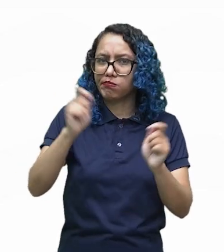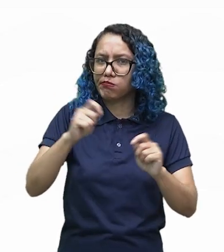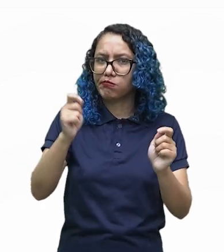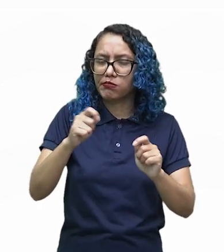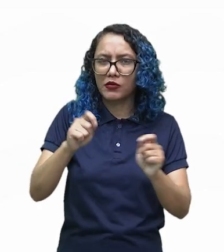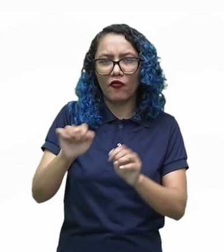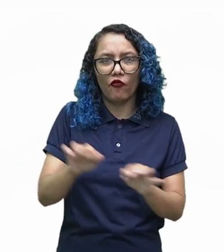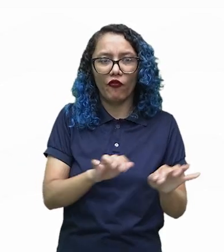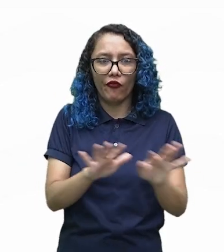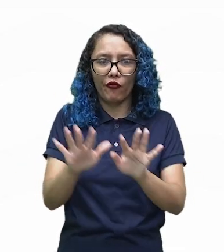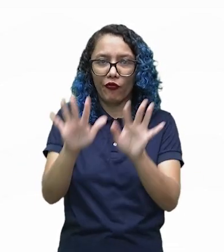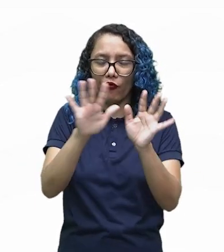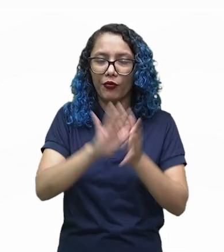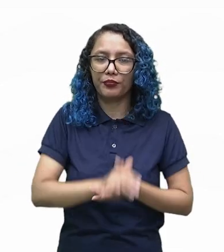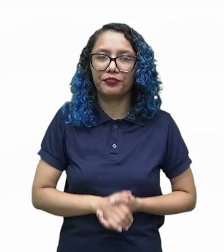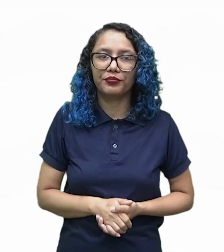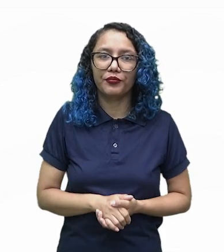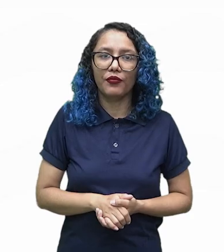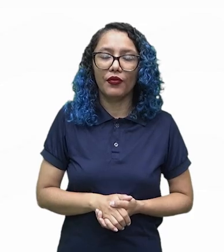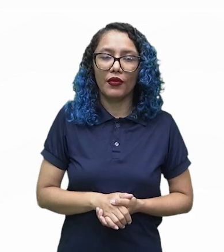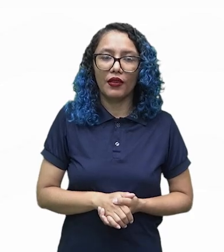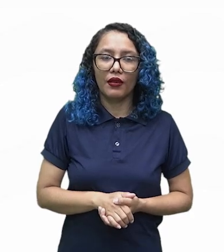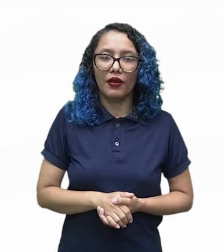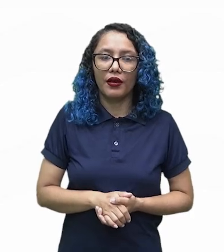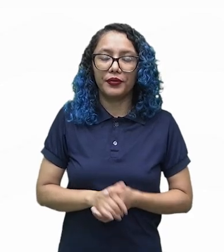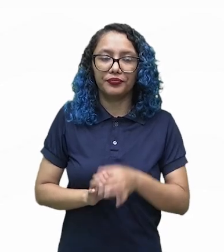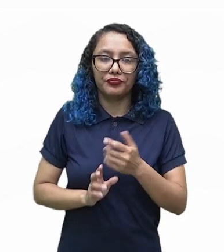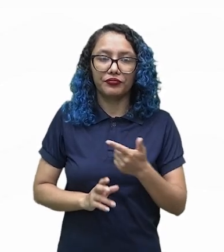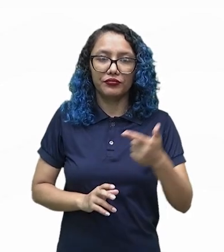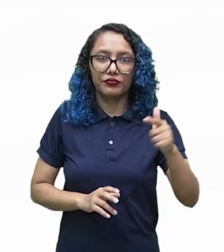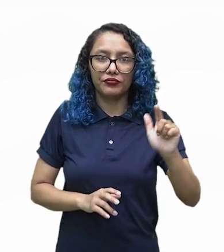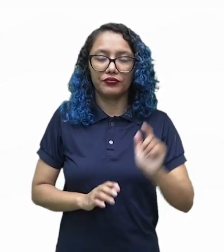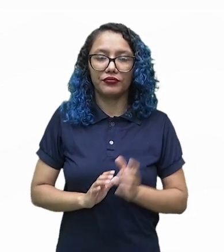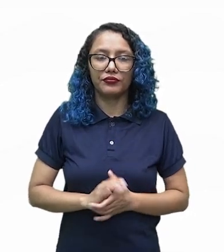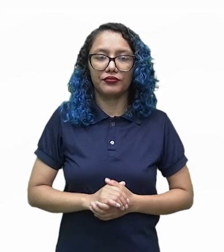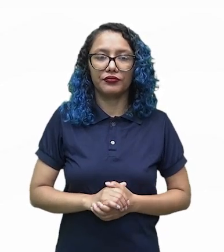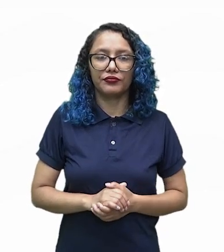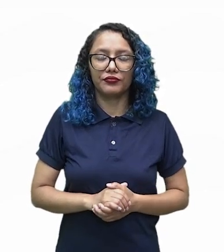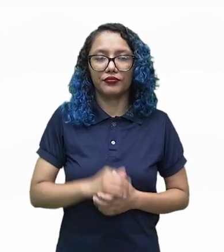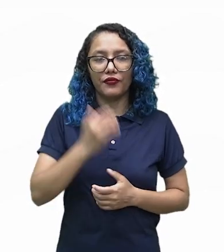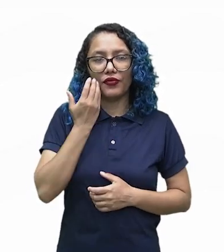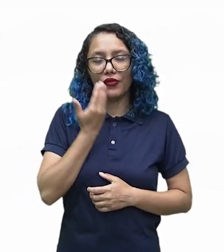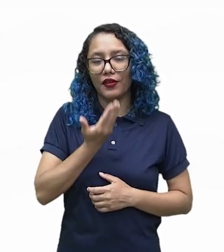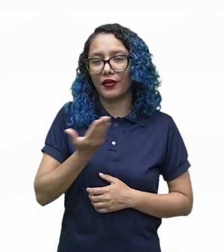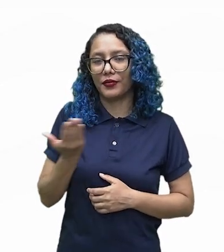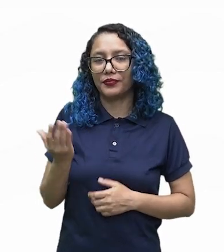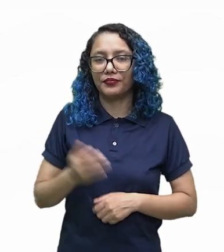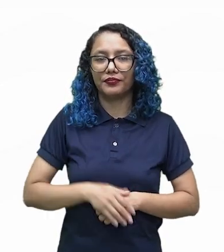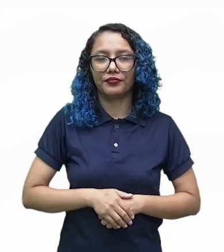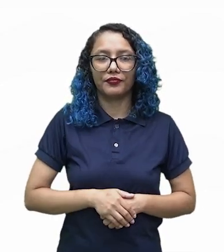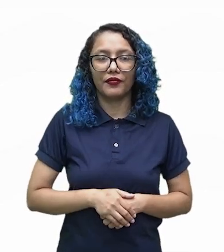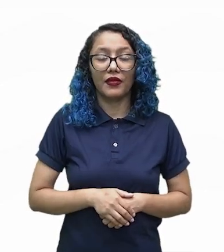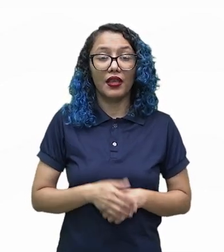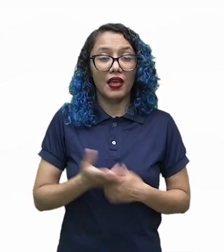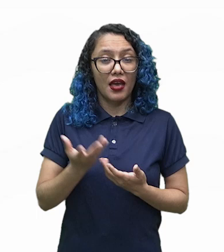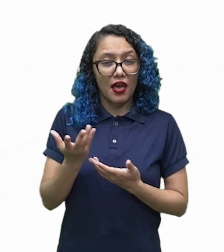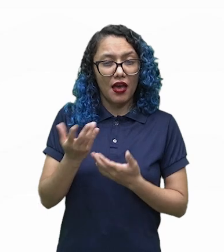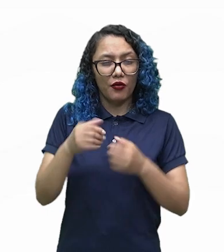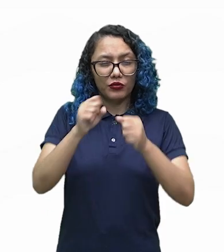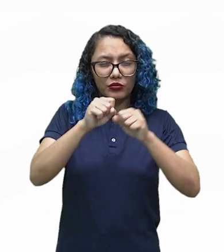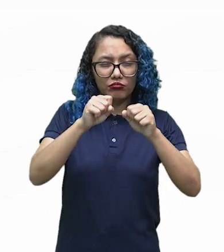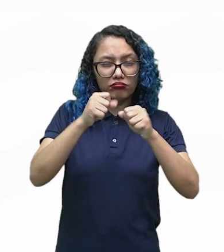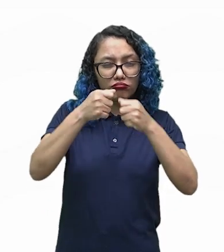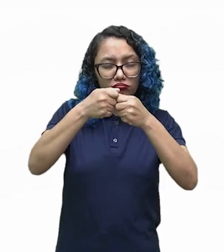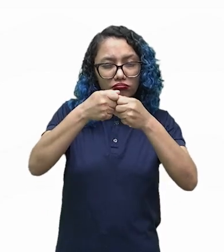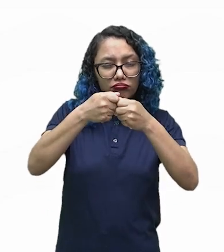ebulição, ok? Aqui, nesse esqueminha que eu trouxe para vocês, né? Ele é um esqueminha de mudança de estado físico da